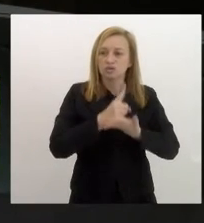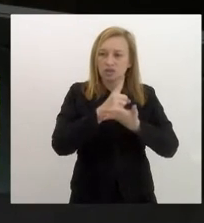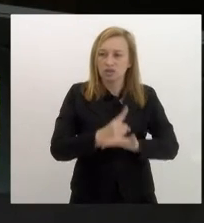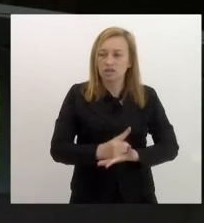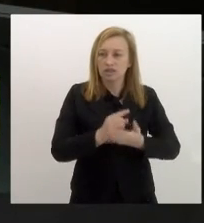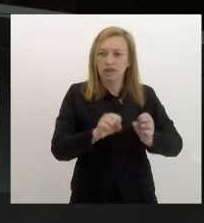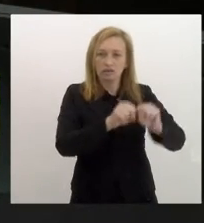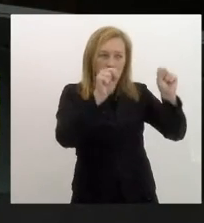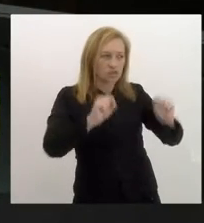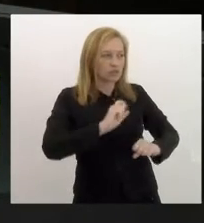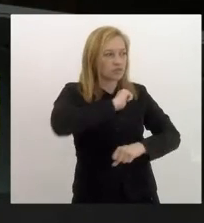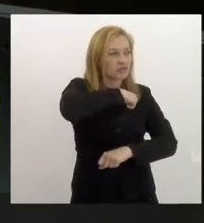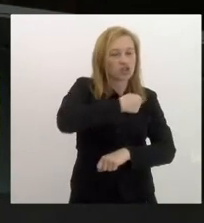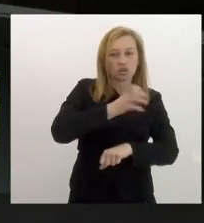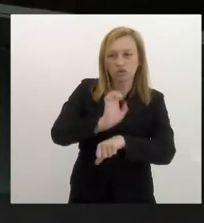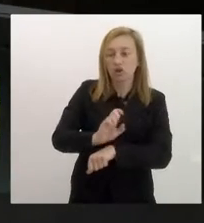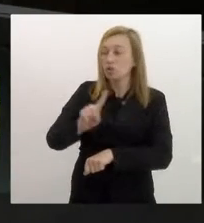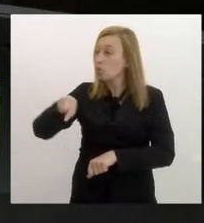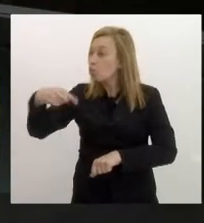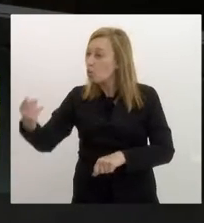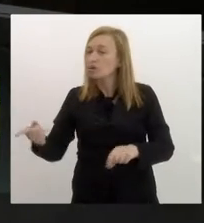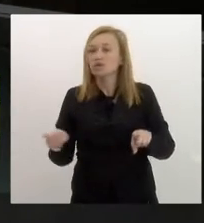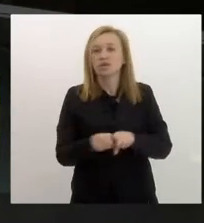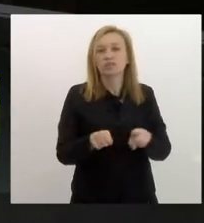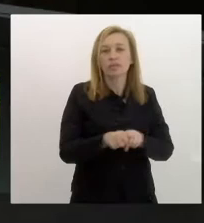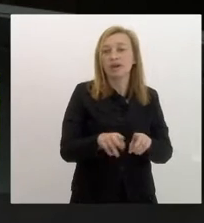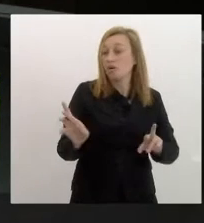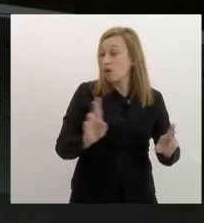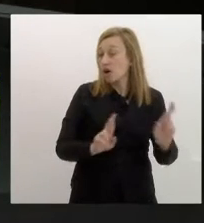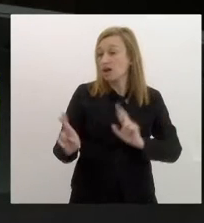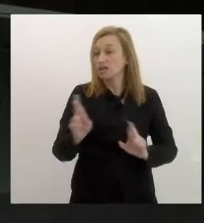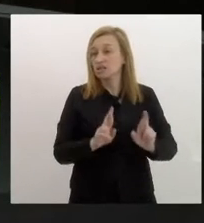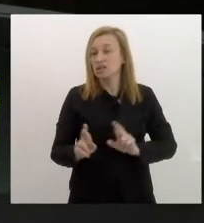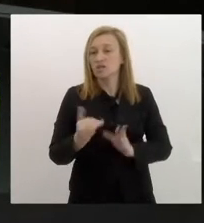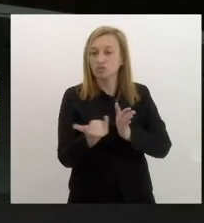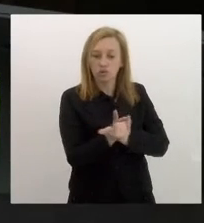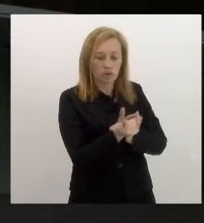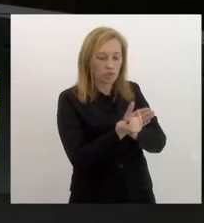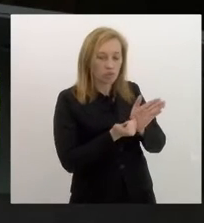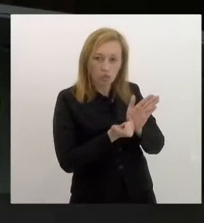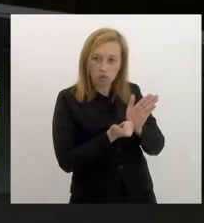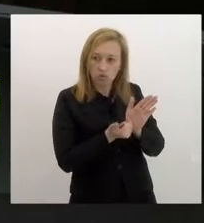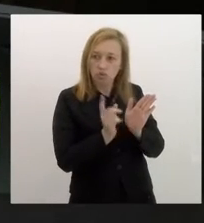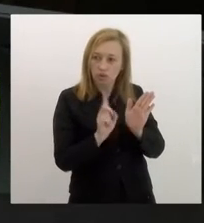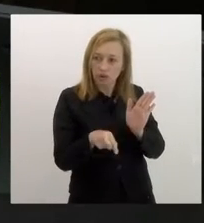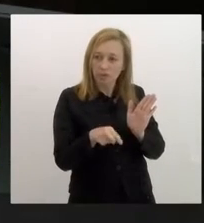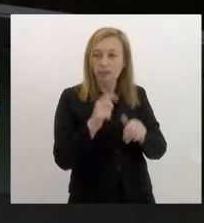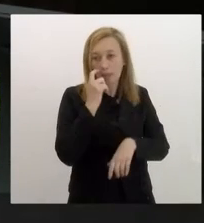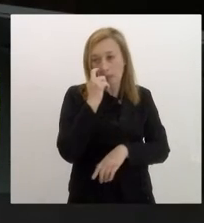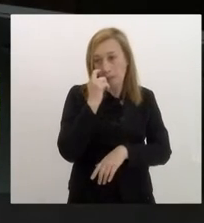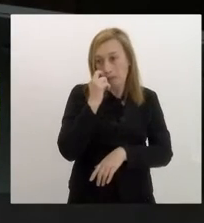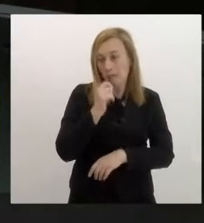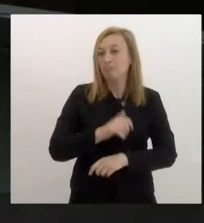Estado o outro ponto abordado é com relação à questão do Imposto de Renda né é